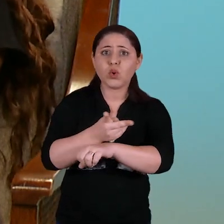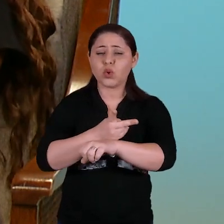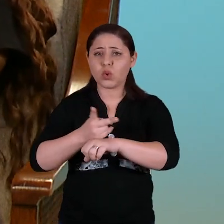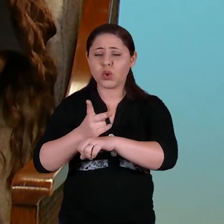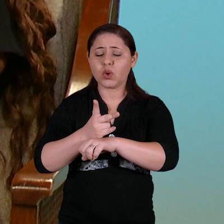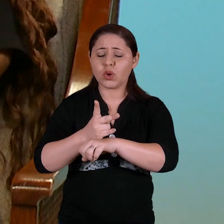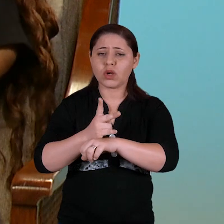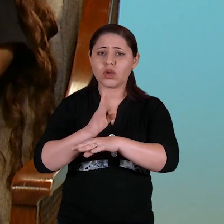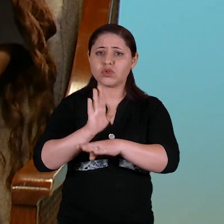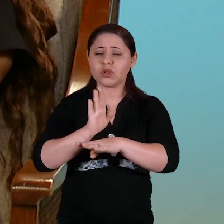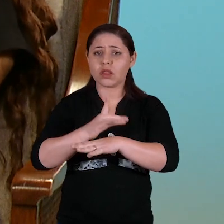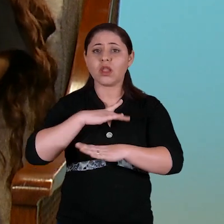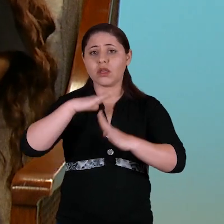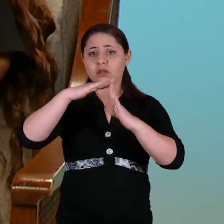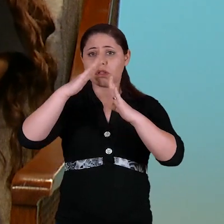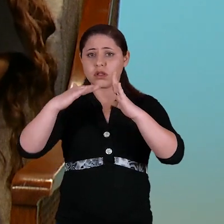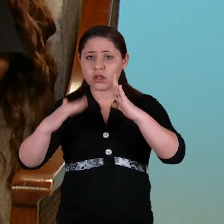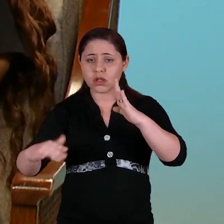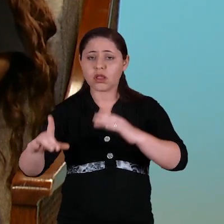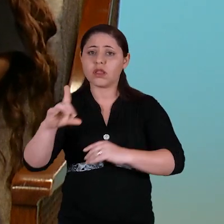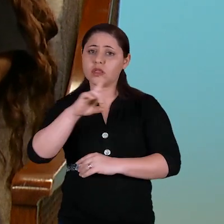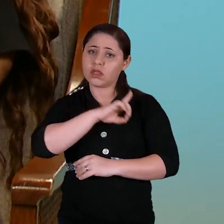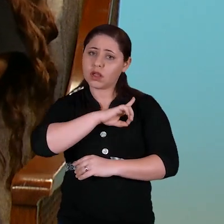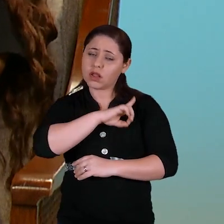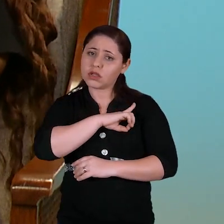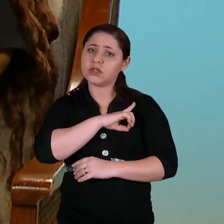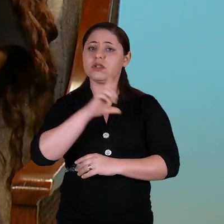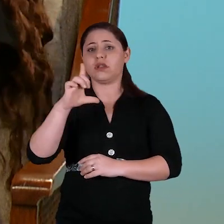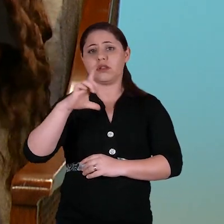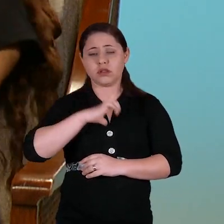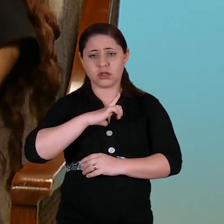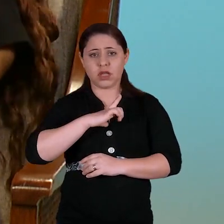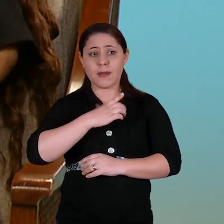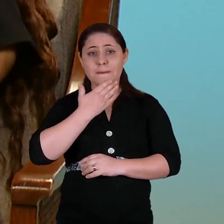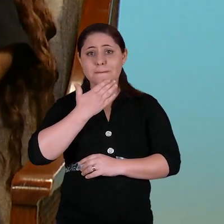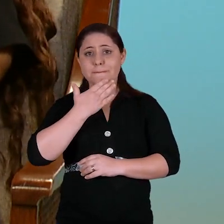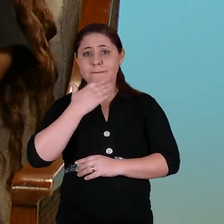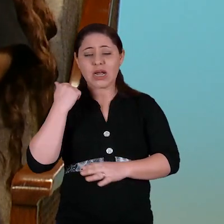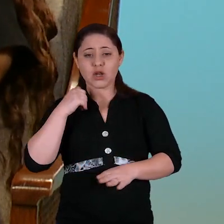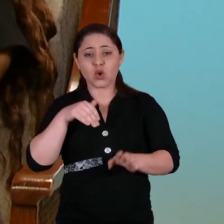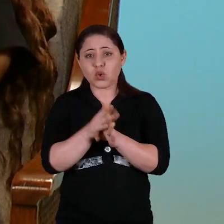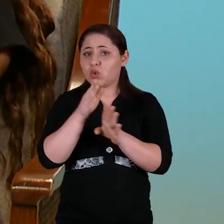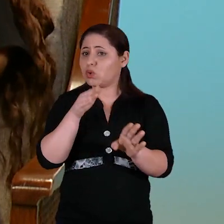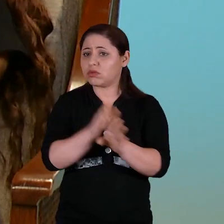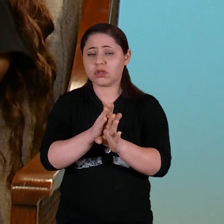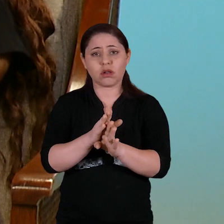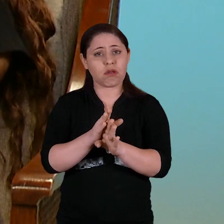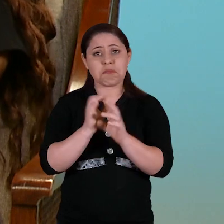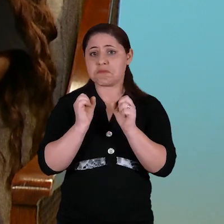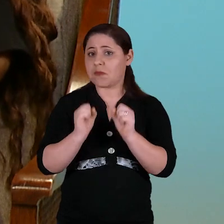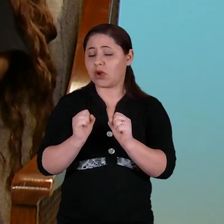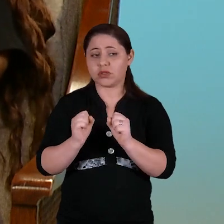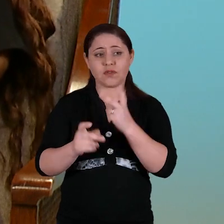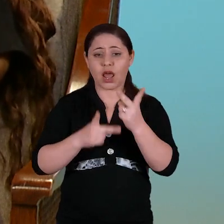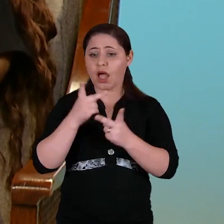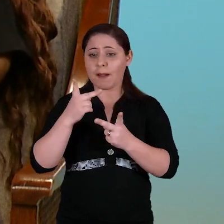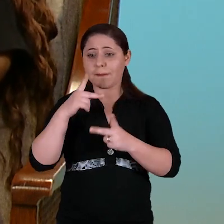Mulher Brasileira, a gente tem as delegacias. Eu acho que esse é o melhor conselho que eu posso dar. Se preocupe com a sua